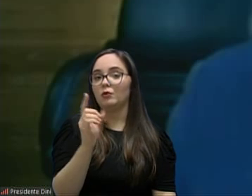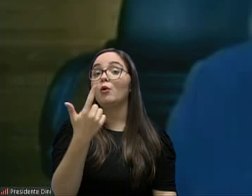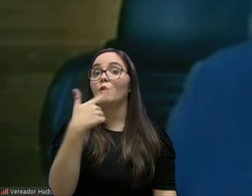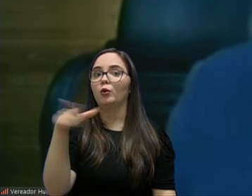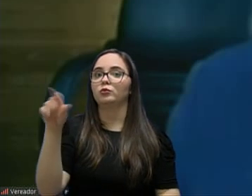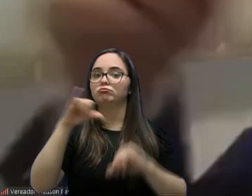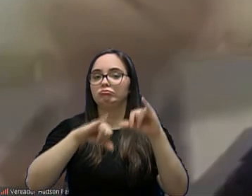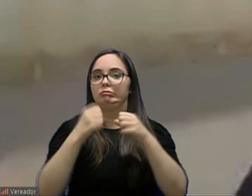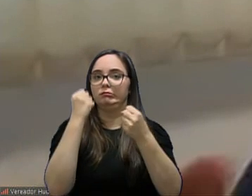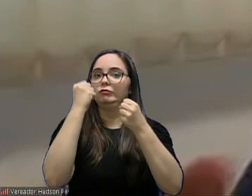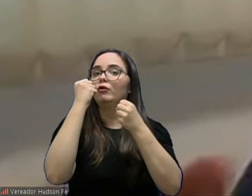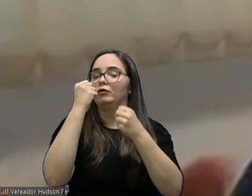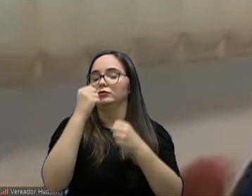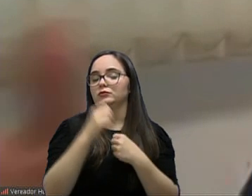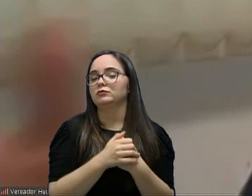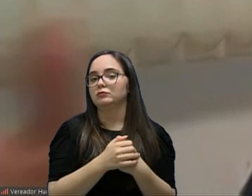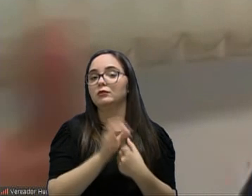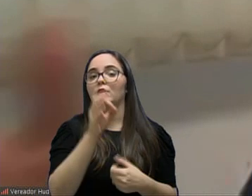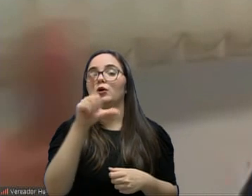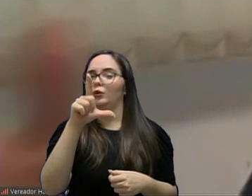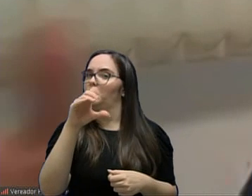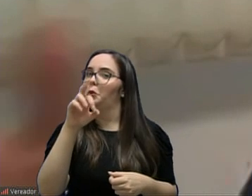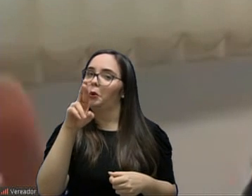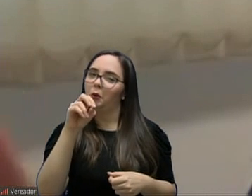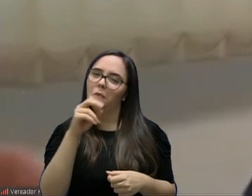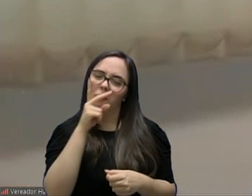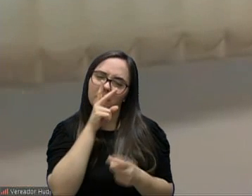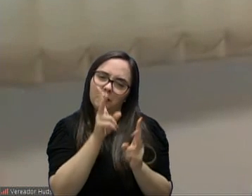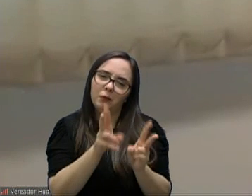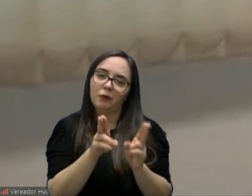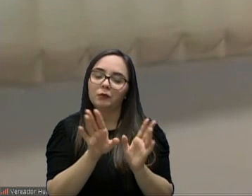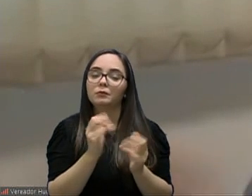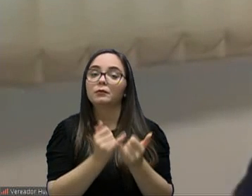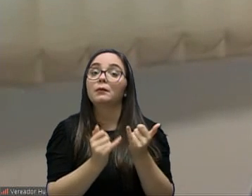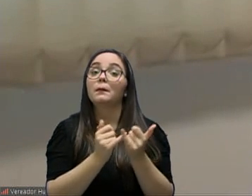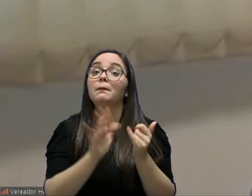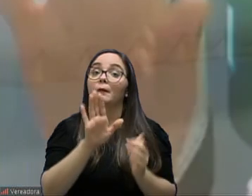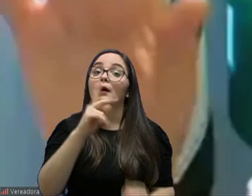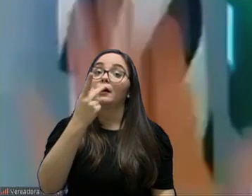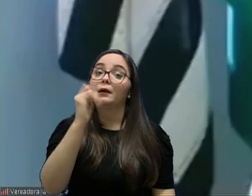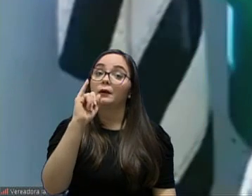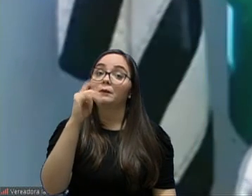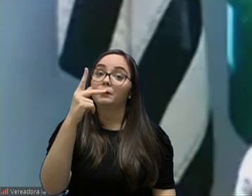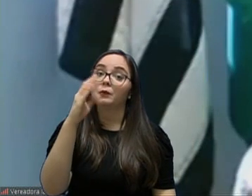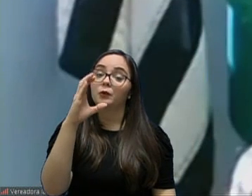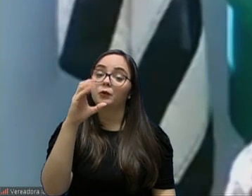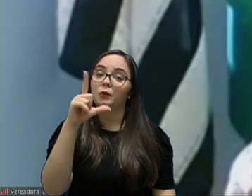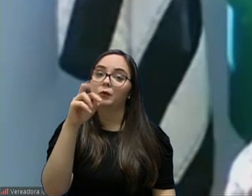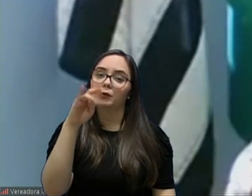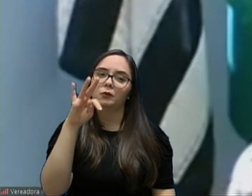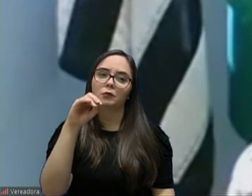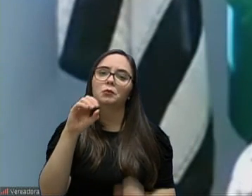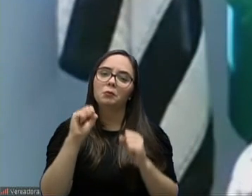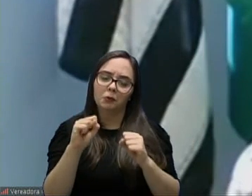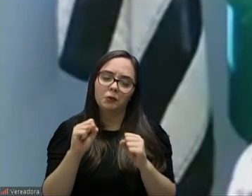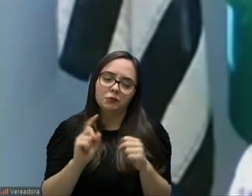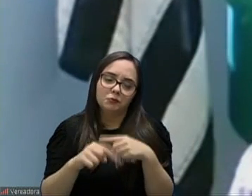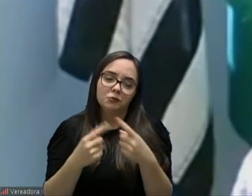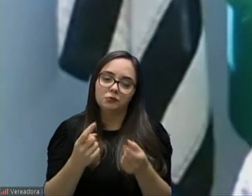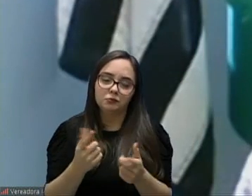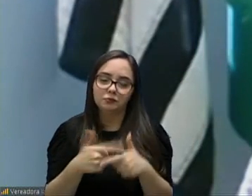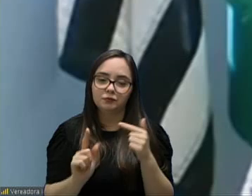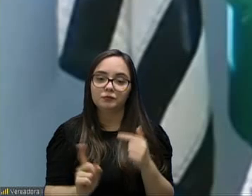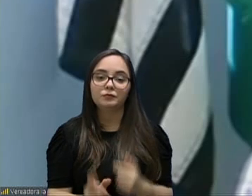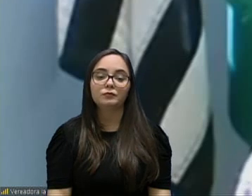pode mas que tenha a mesma finalidade de desinfecção, mas o hipoclorito acho que pode ser adicionado também, acho que não tem problema nenhum.